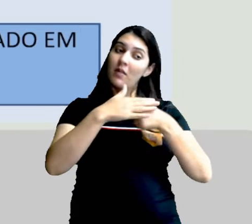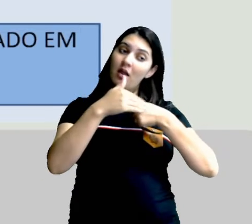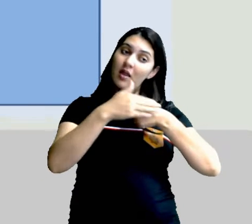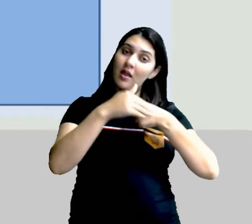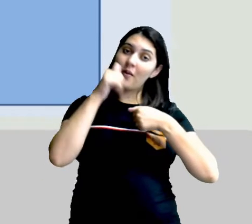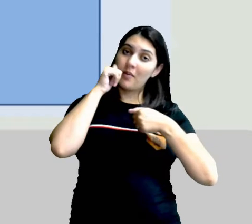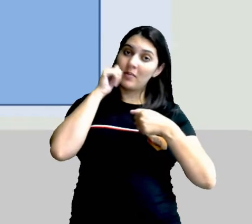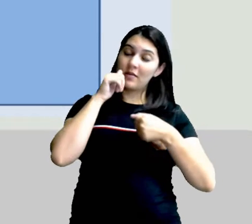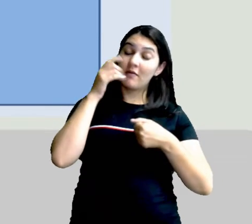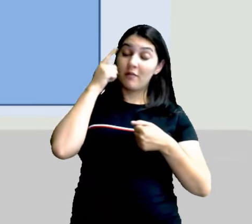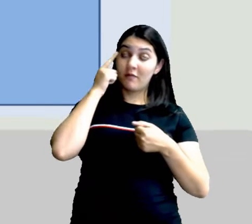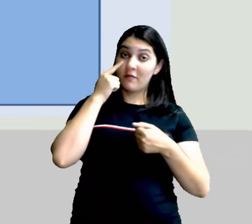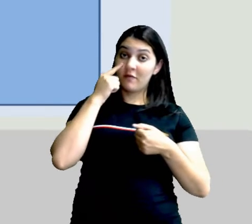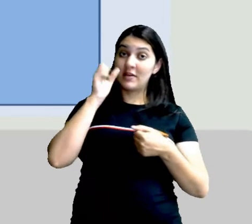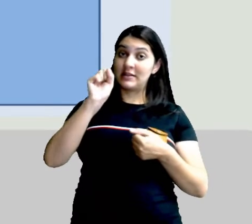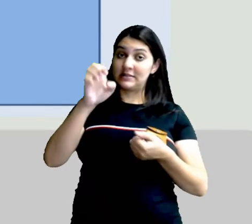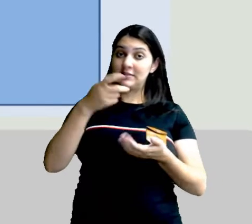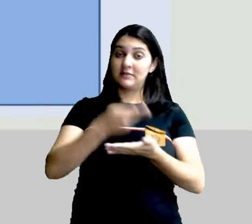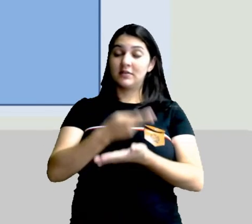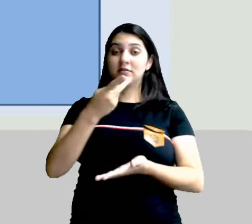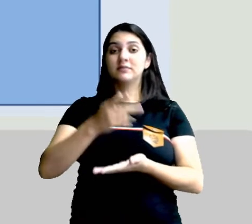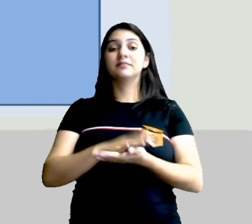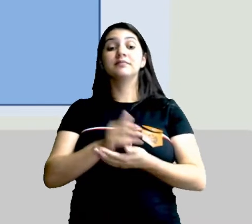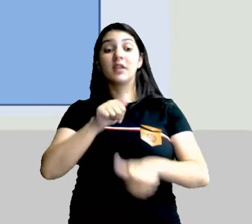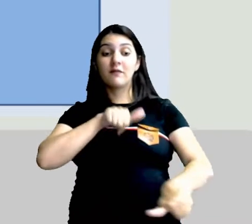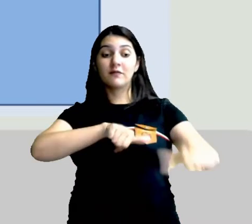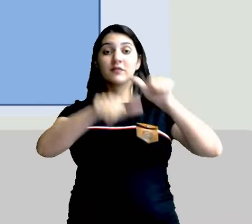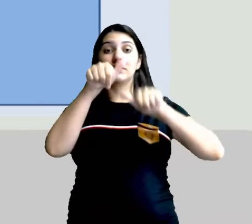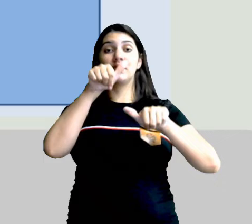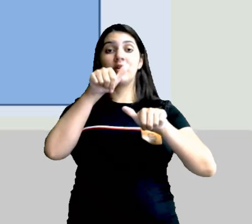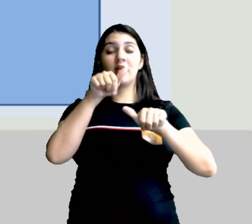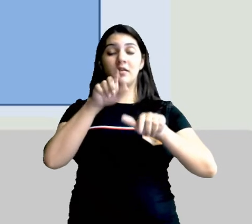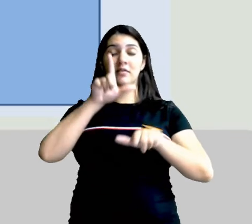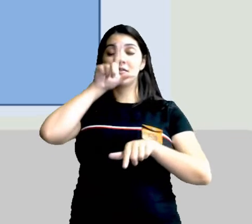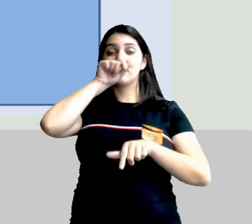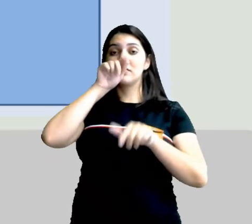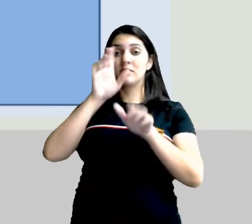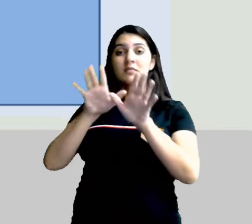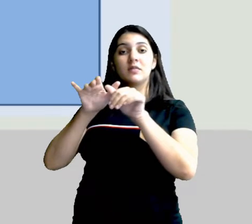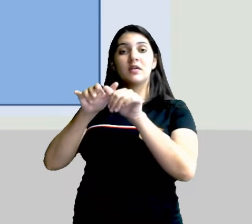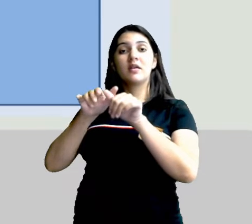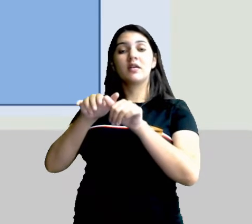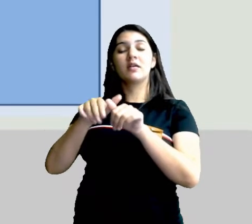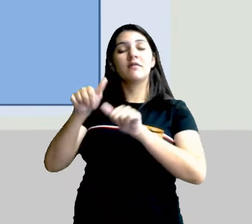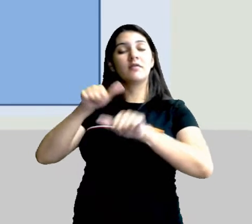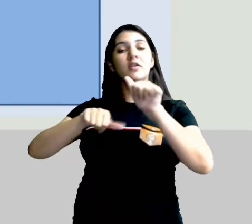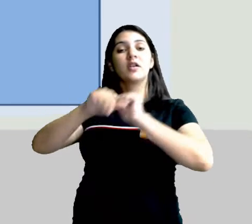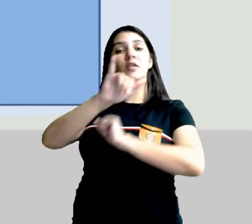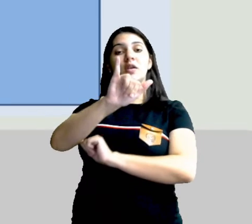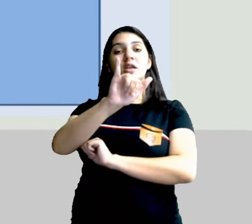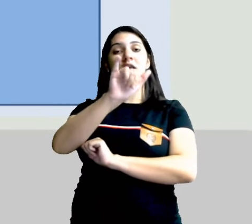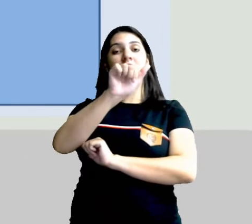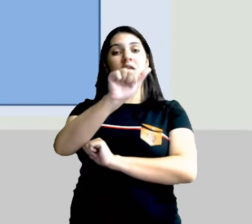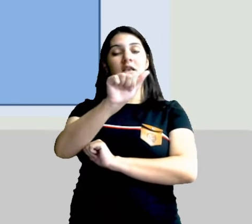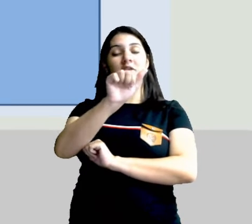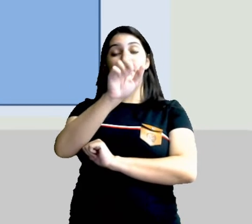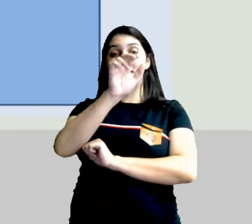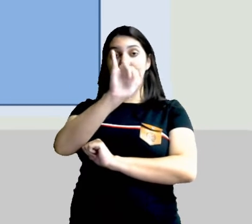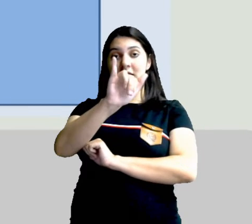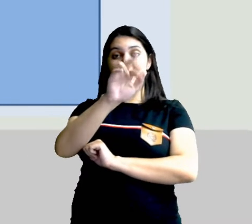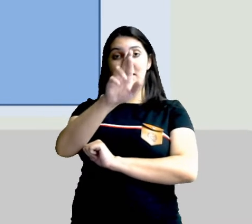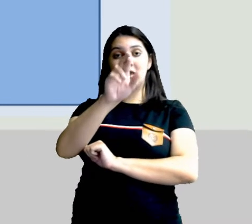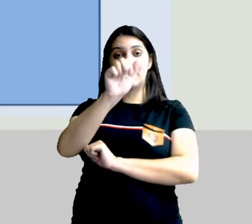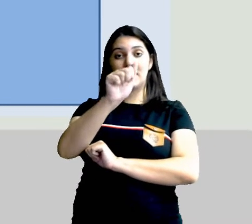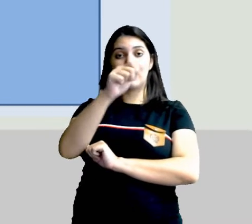vai acontecer mesmo. E foi transformado, então, num Irapuru. O